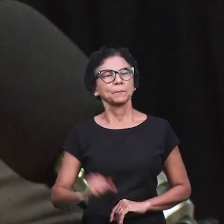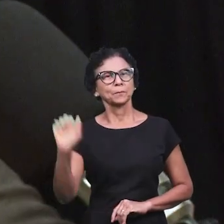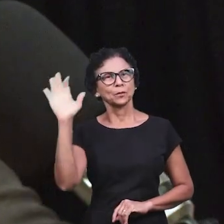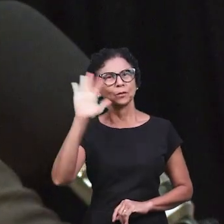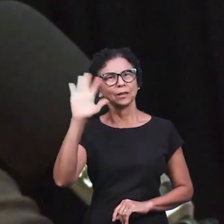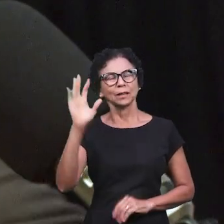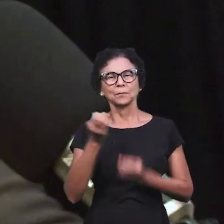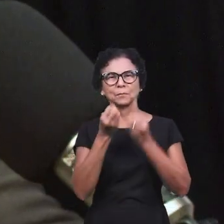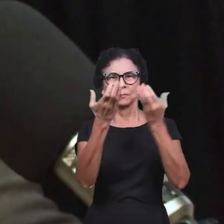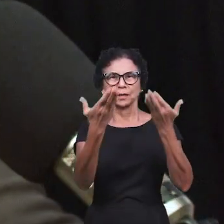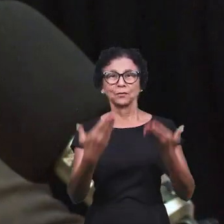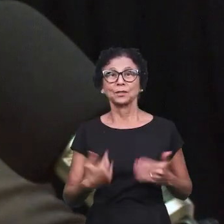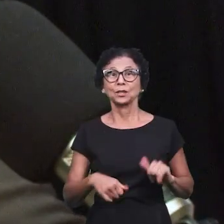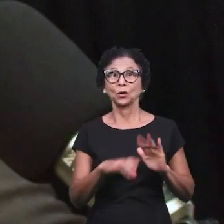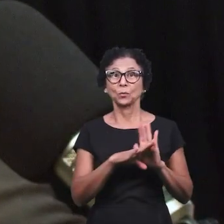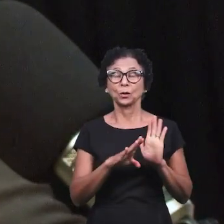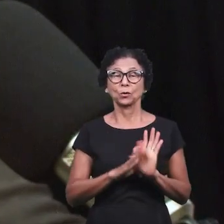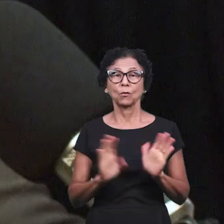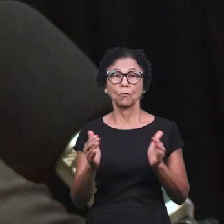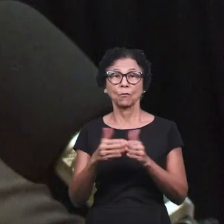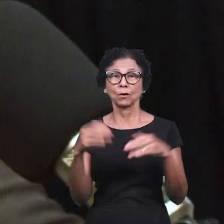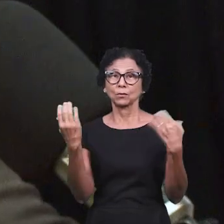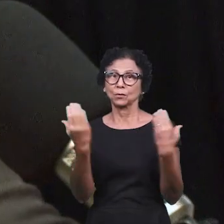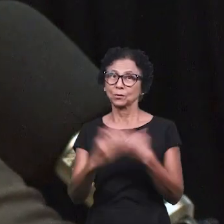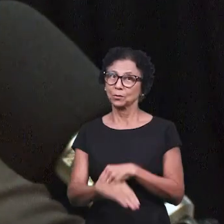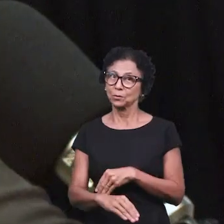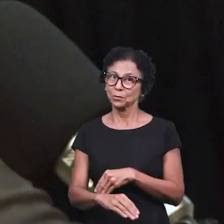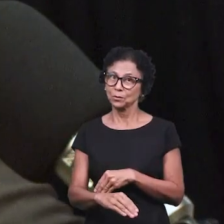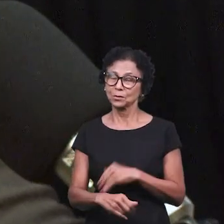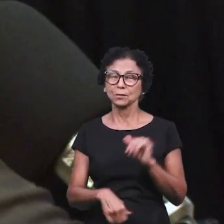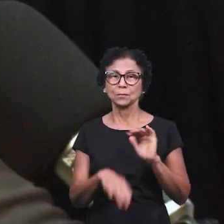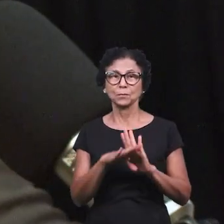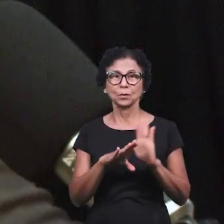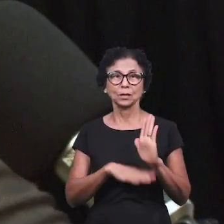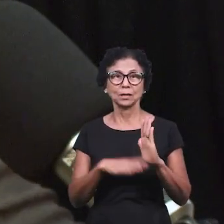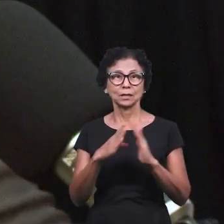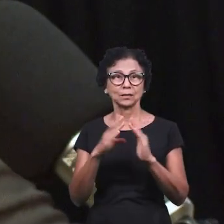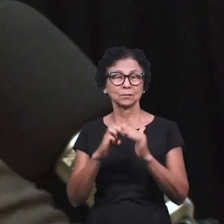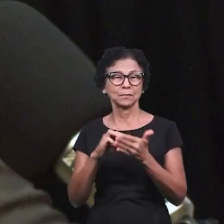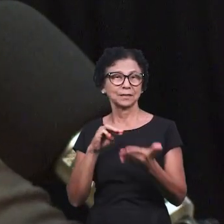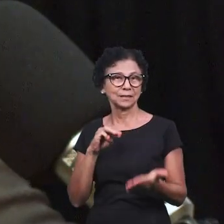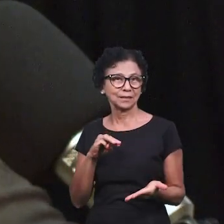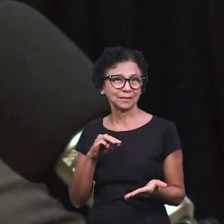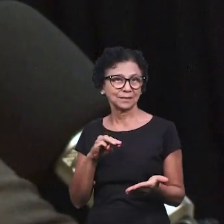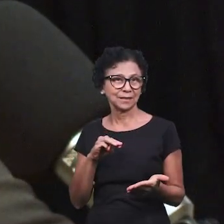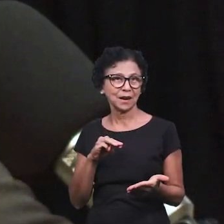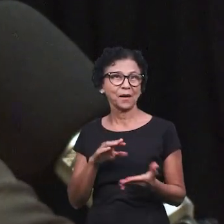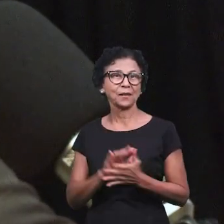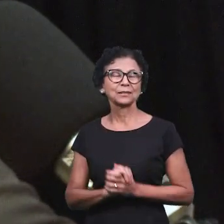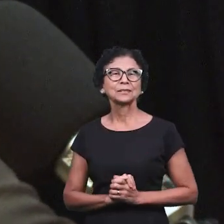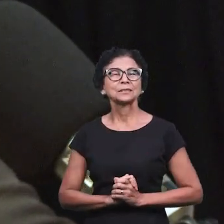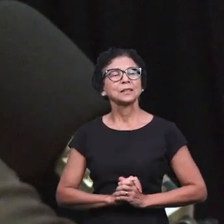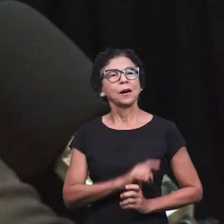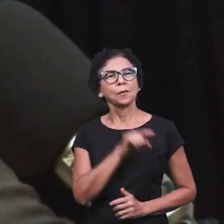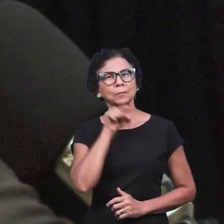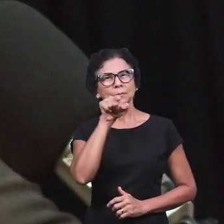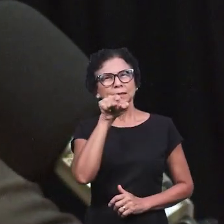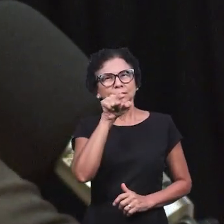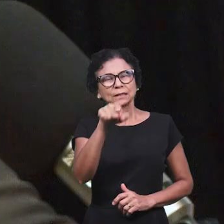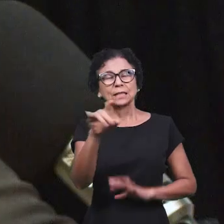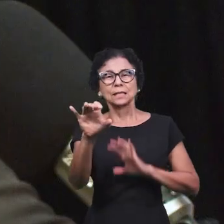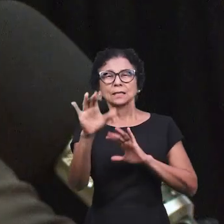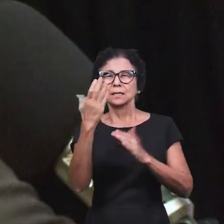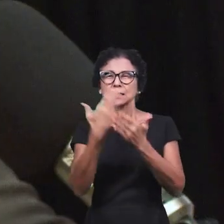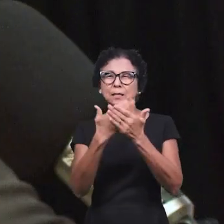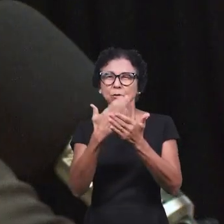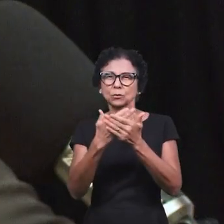Olá, seja bem-vindo a mais um programa Foco nos Concursos, programa da Igreja Cristã Maranata, destinado para aqueles que estão se